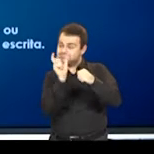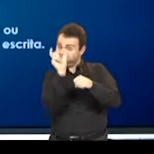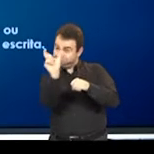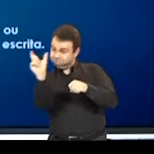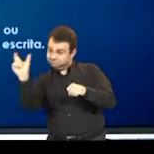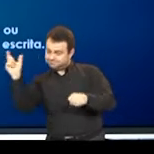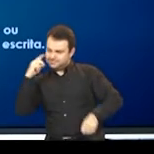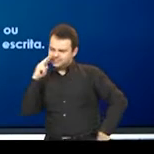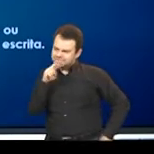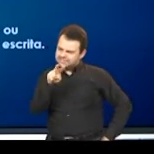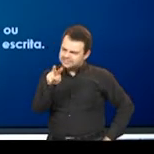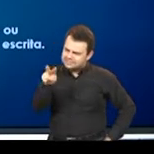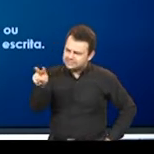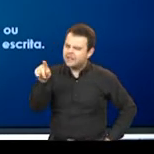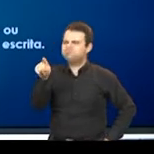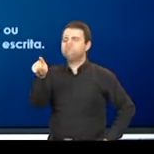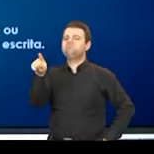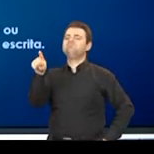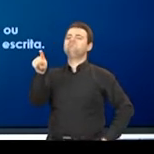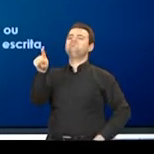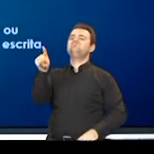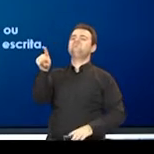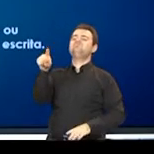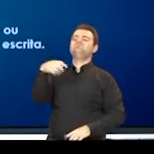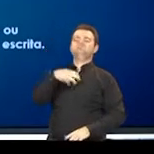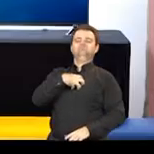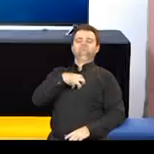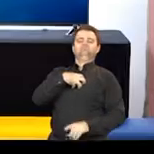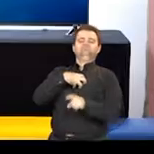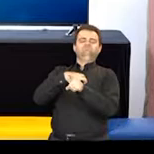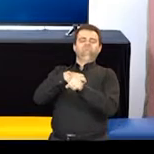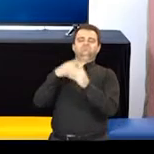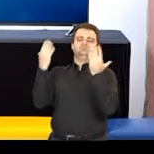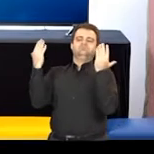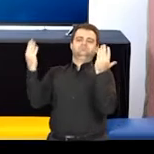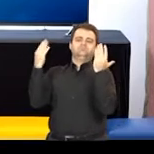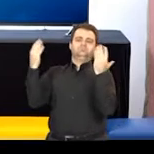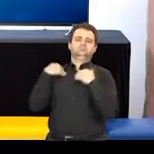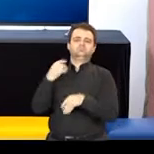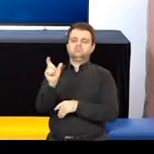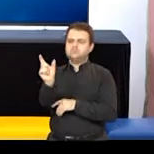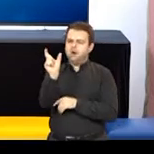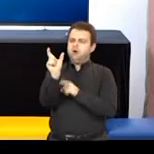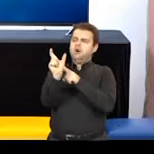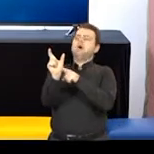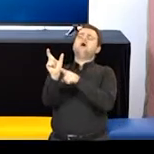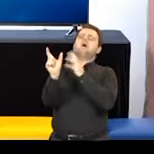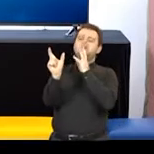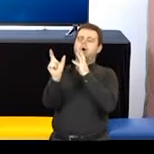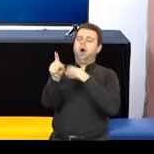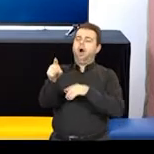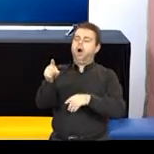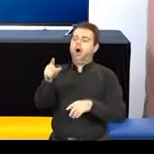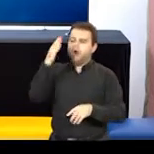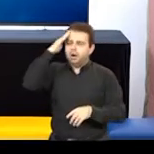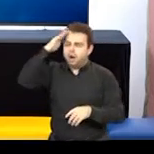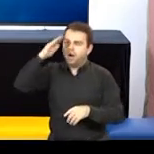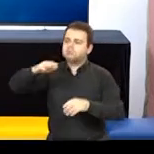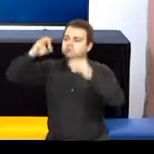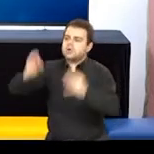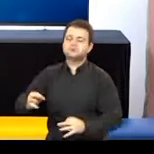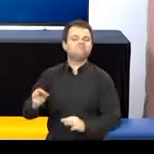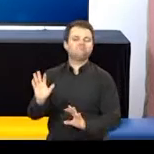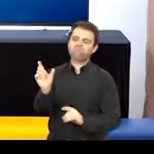modo, eles expressam uma dúvida, uma incerteza. Não é um verbo que demonstra uma certeza da ação, mas uma